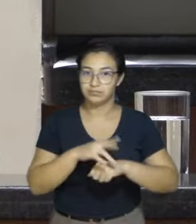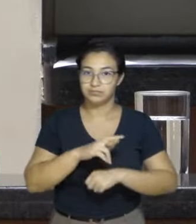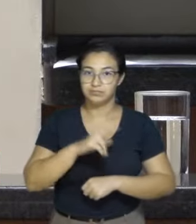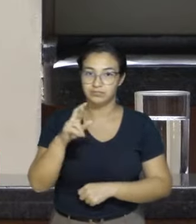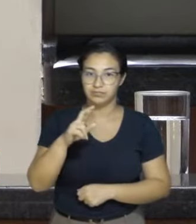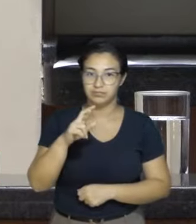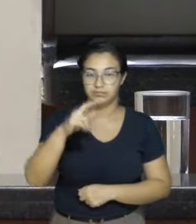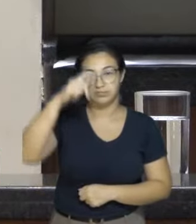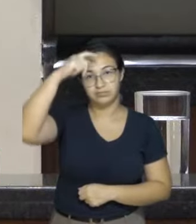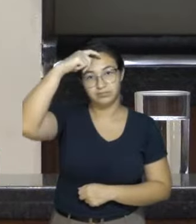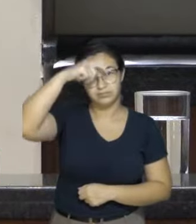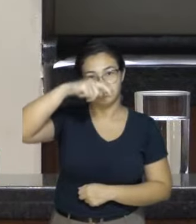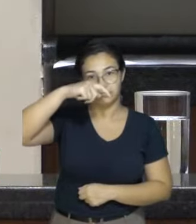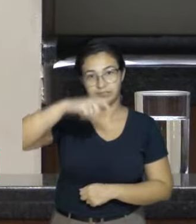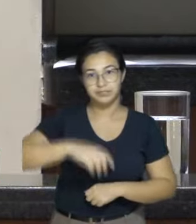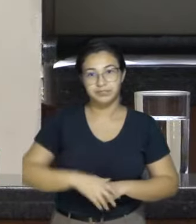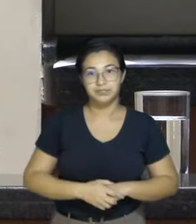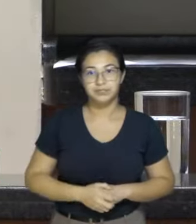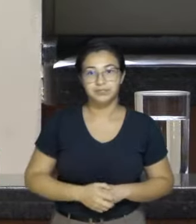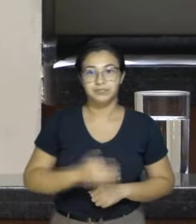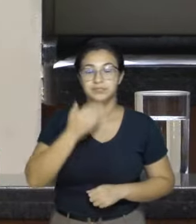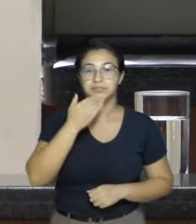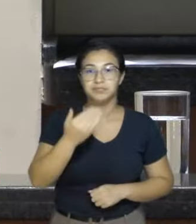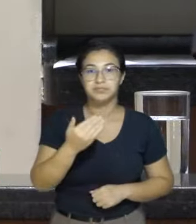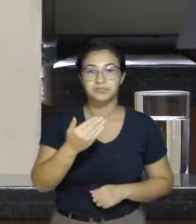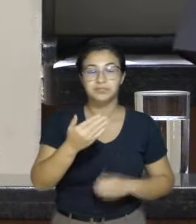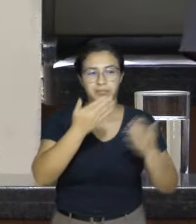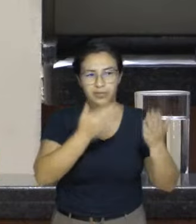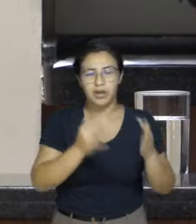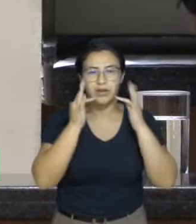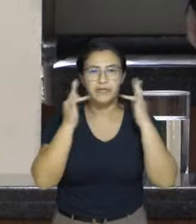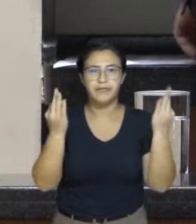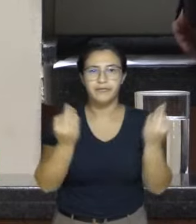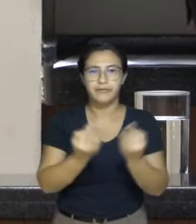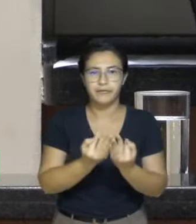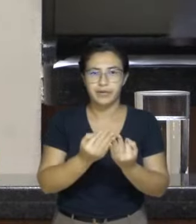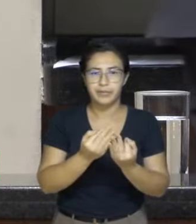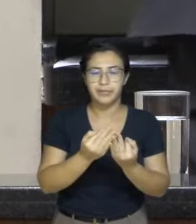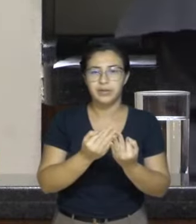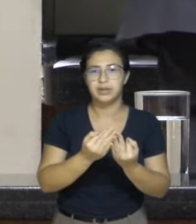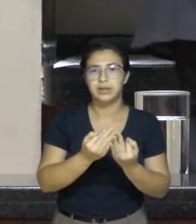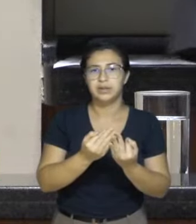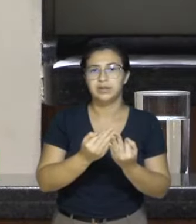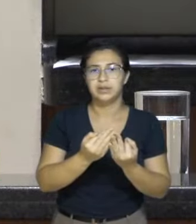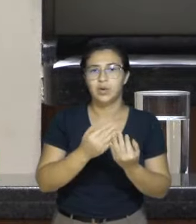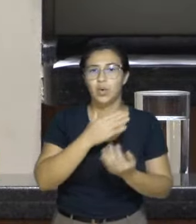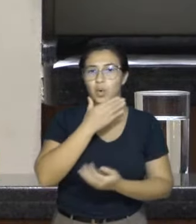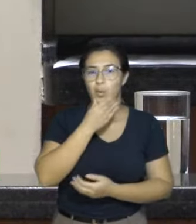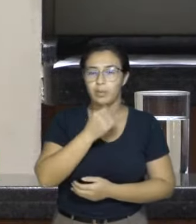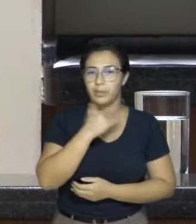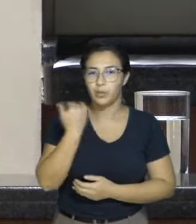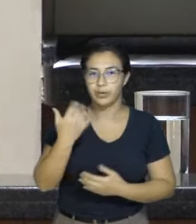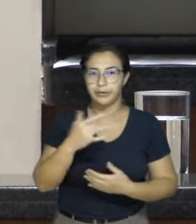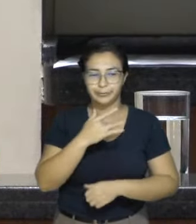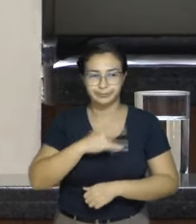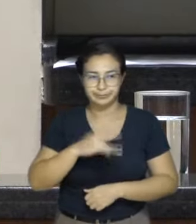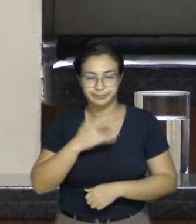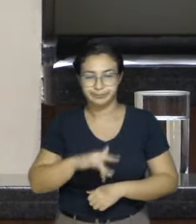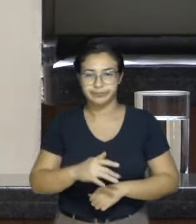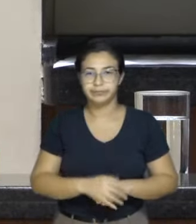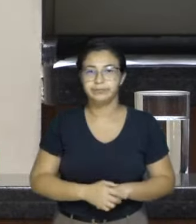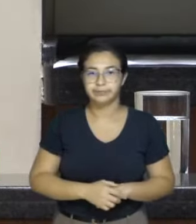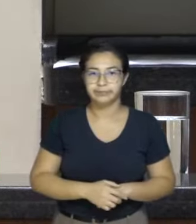Maurício Scudilarc, manifestando aos familiares do senhor Pedro Valdir Gauer pesar pelo seu falecimento, em discussão. Não havendo quem